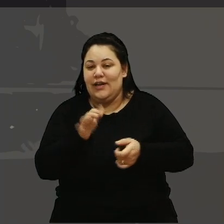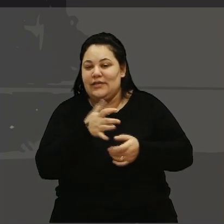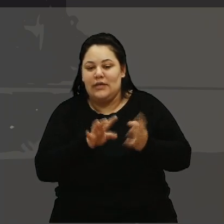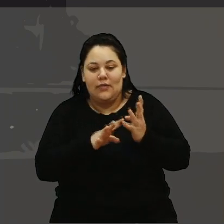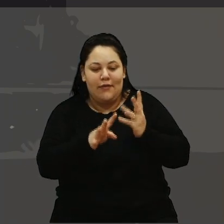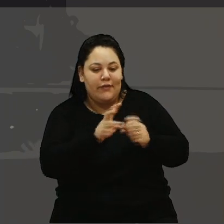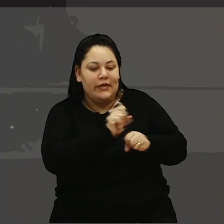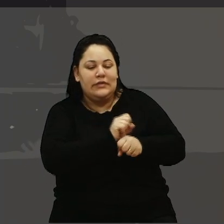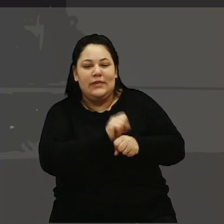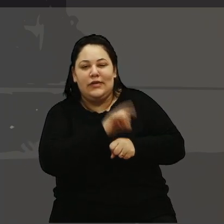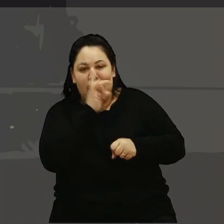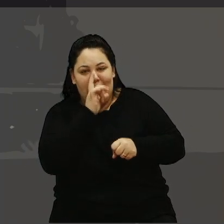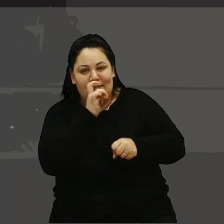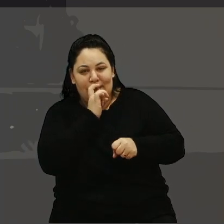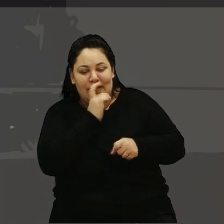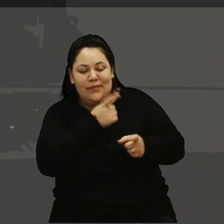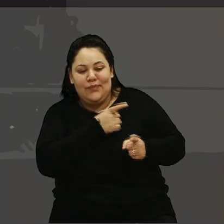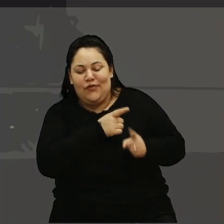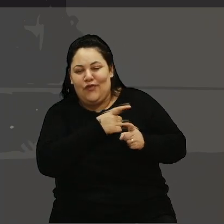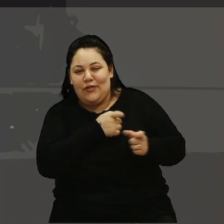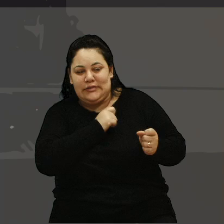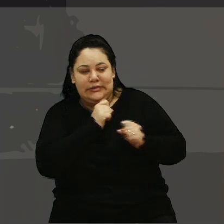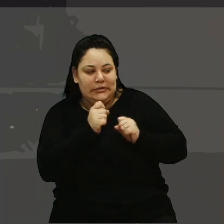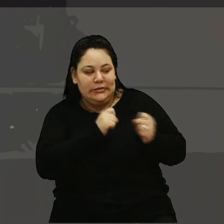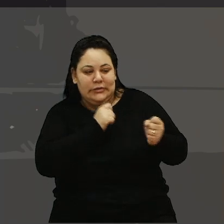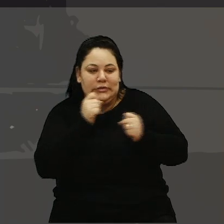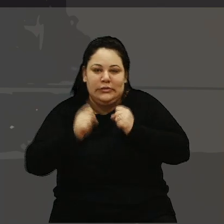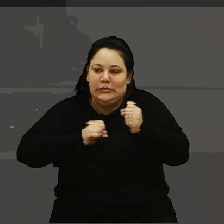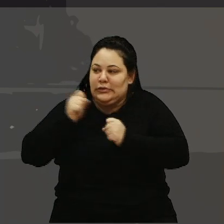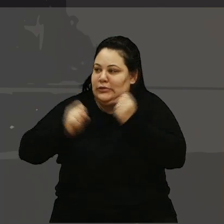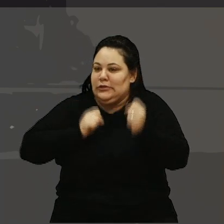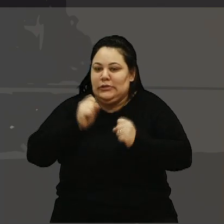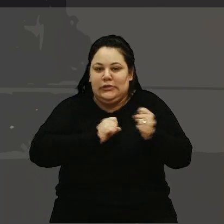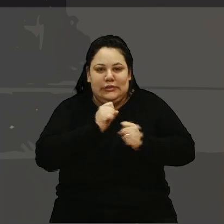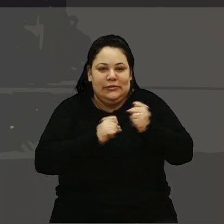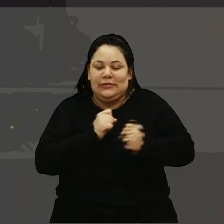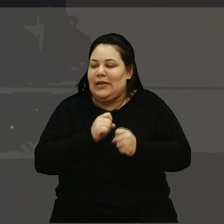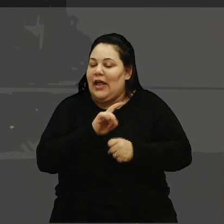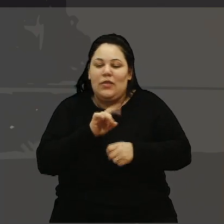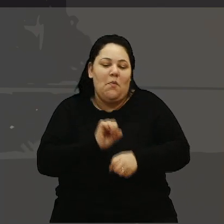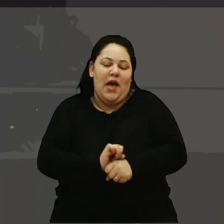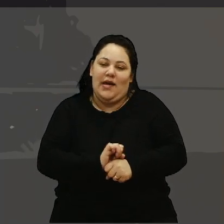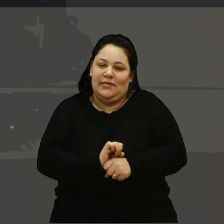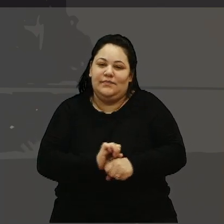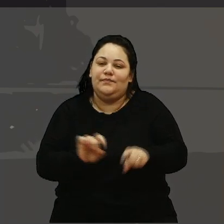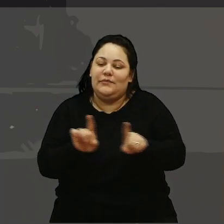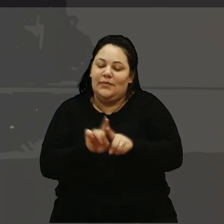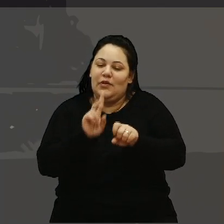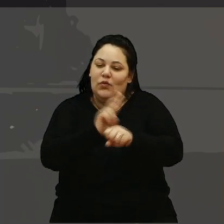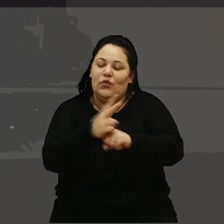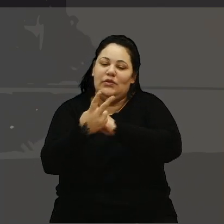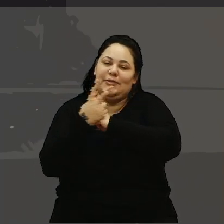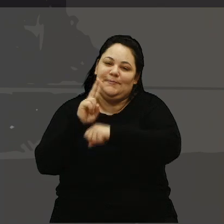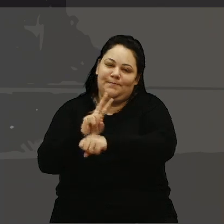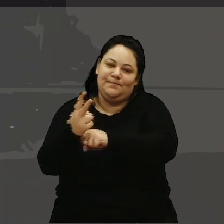aguardando, isso provoca, então, diversas crises nelas. E também cuidar de quem cuida, que é o